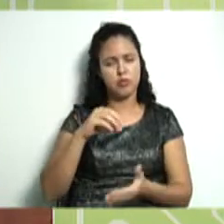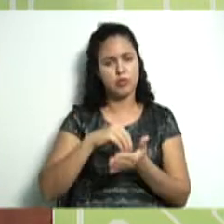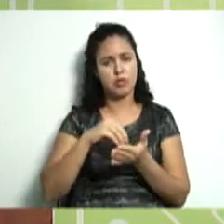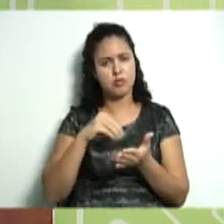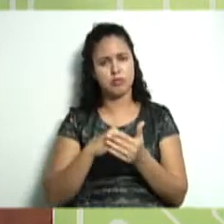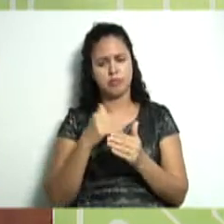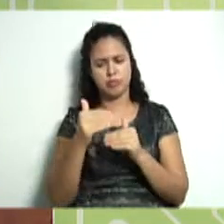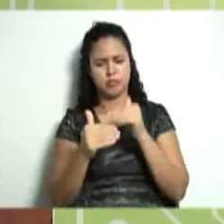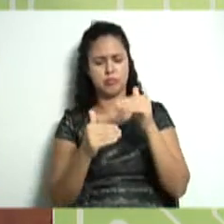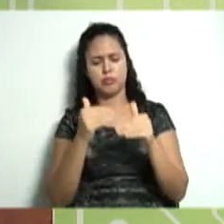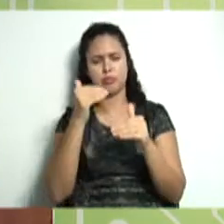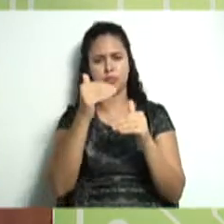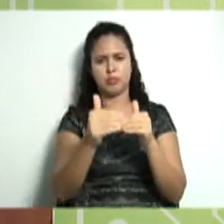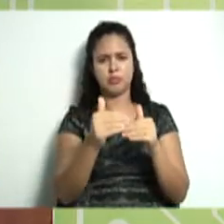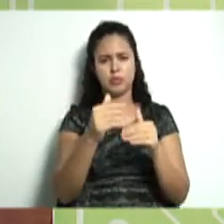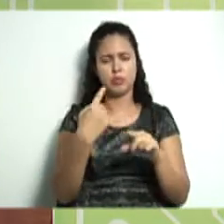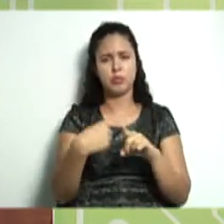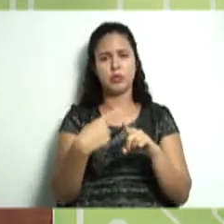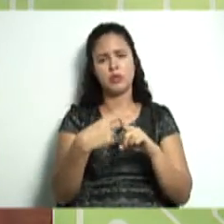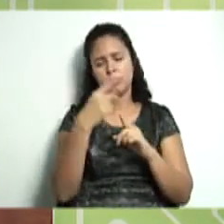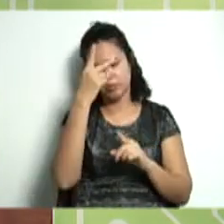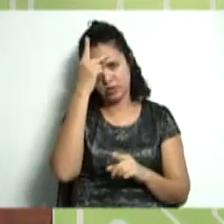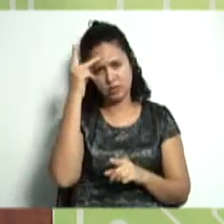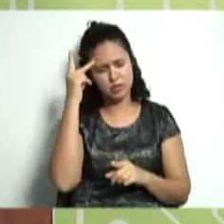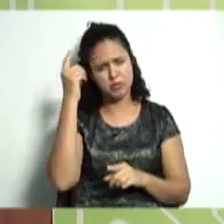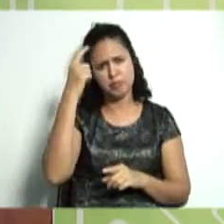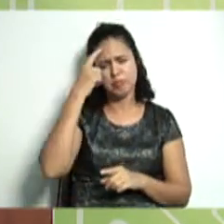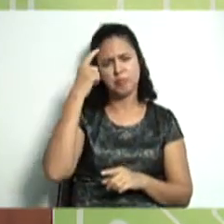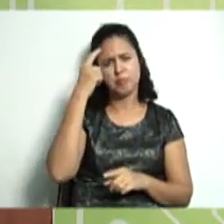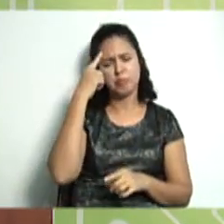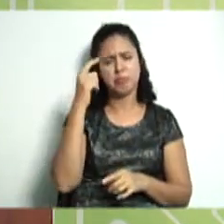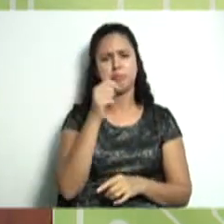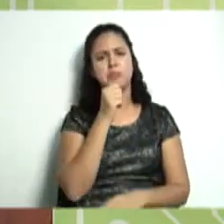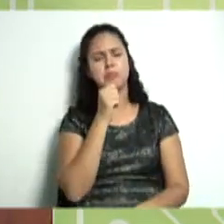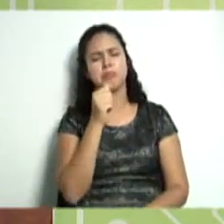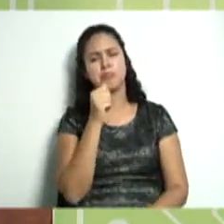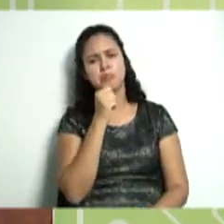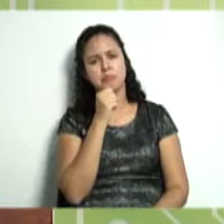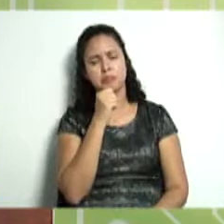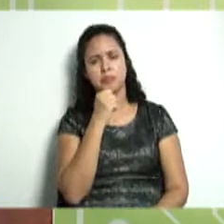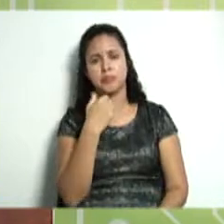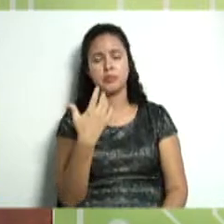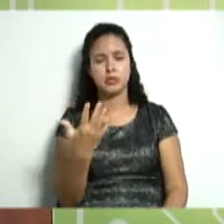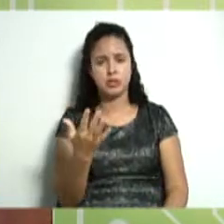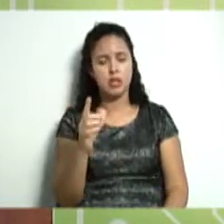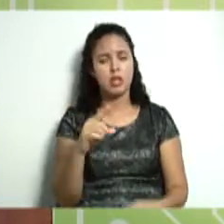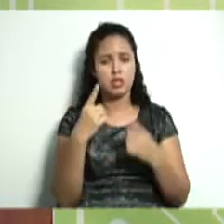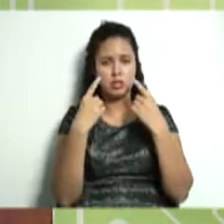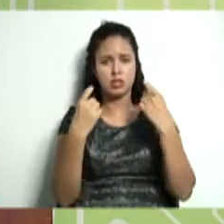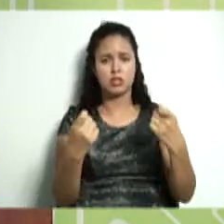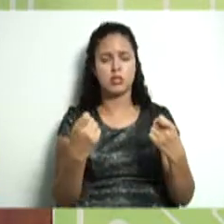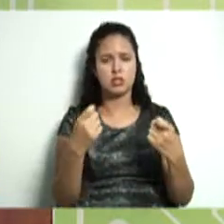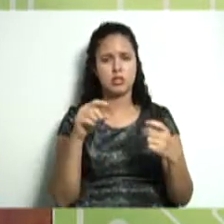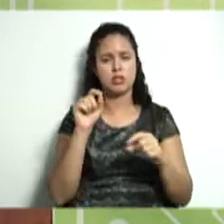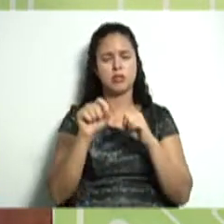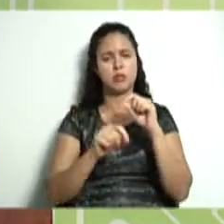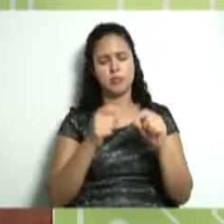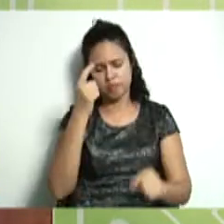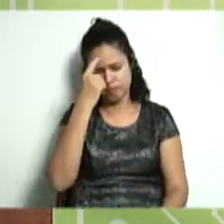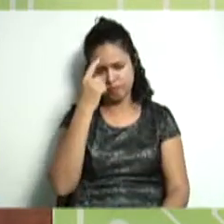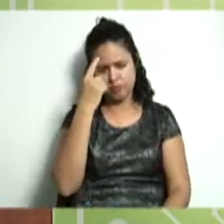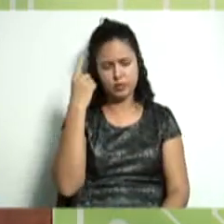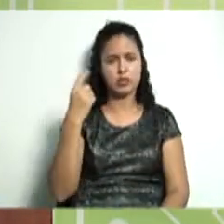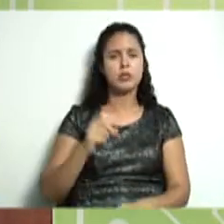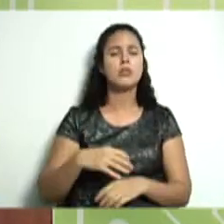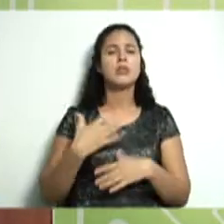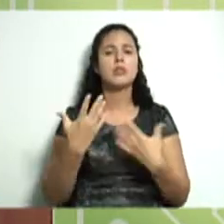talvez porque as pessoas ainda não pensaram no processo, não encontraram a oportunidade. O interessante, pessoal, é pensar em